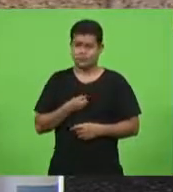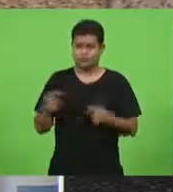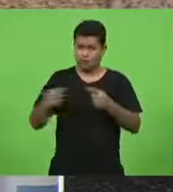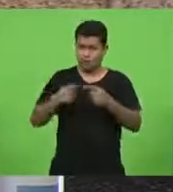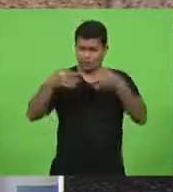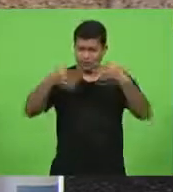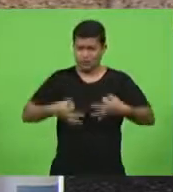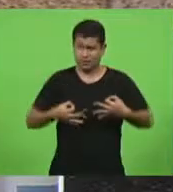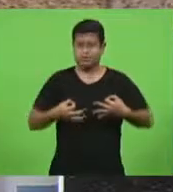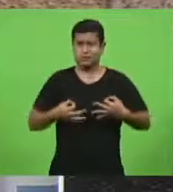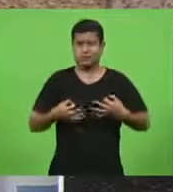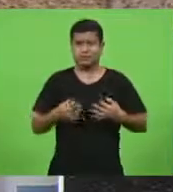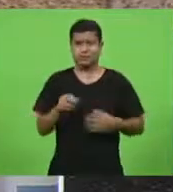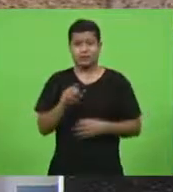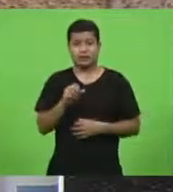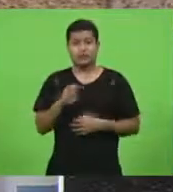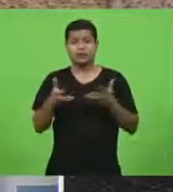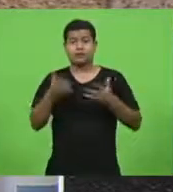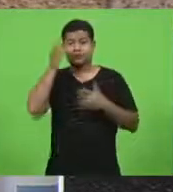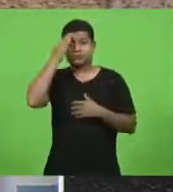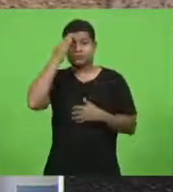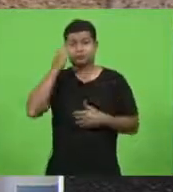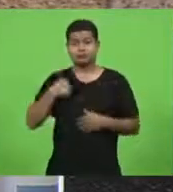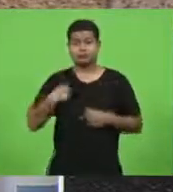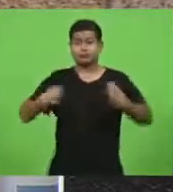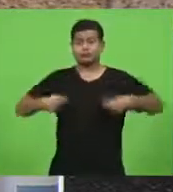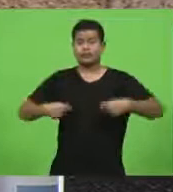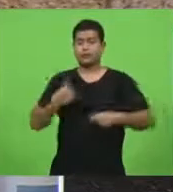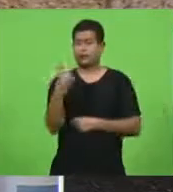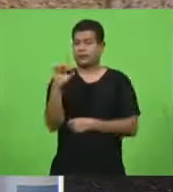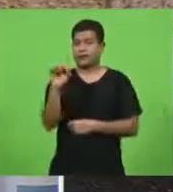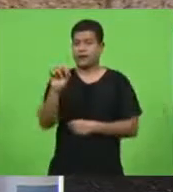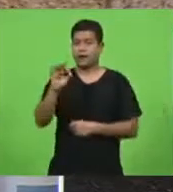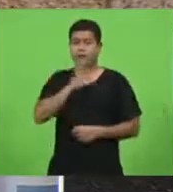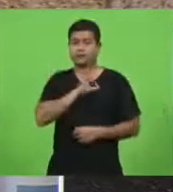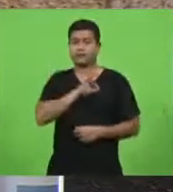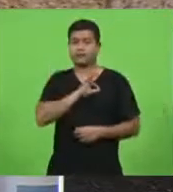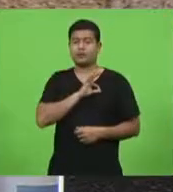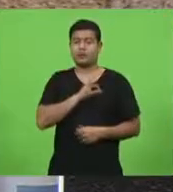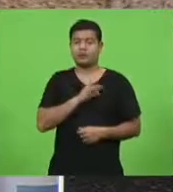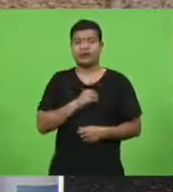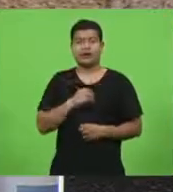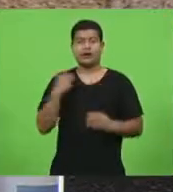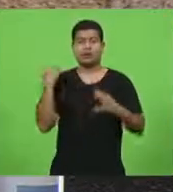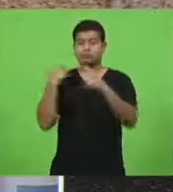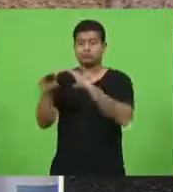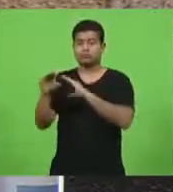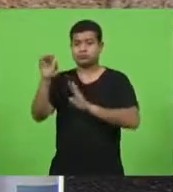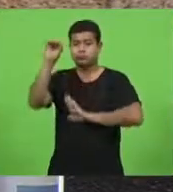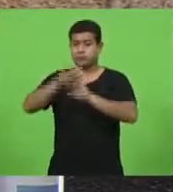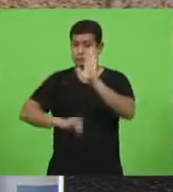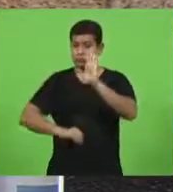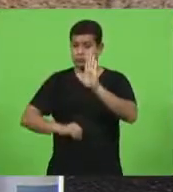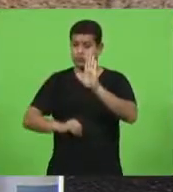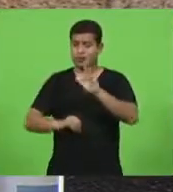se esses ofícios que vêm aqui, eu preciso de 10 policiais na minha cidade, e é mandado, e amplamente publicado, se eles são